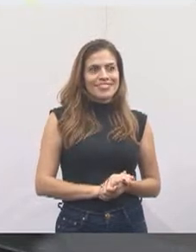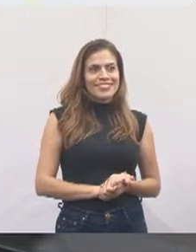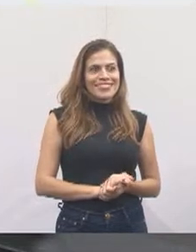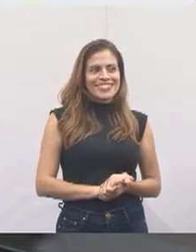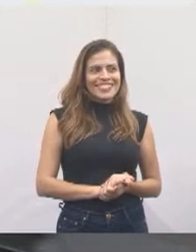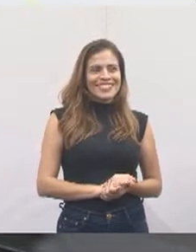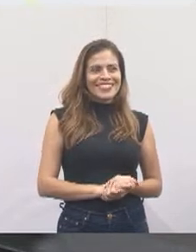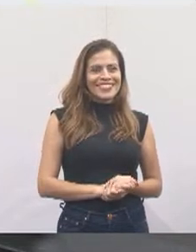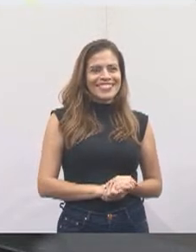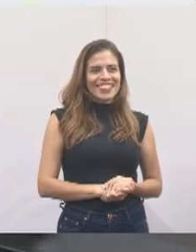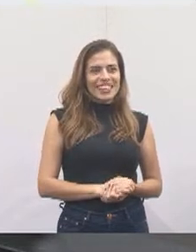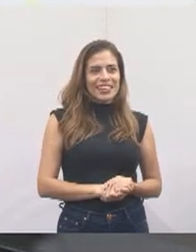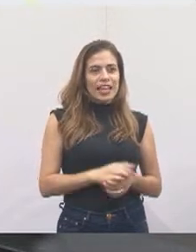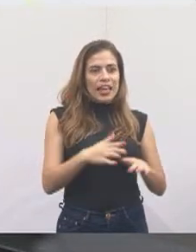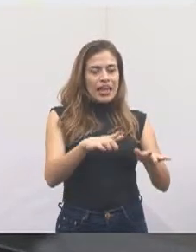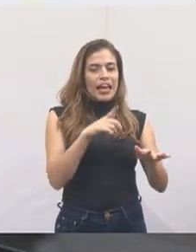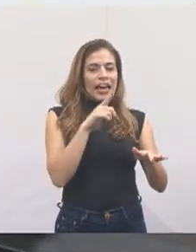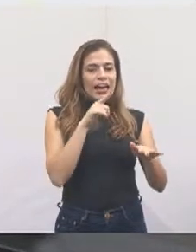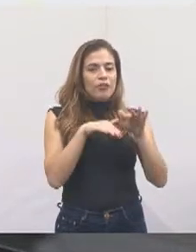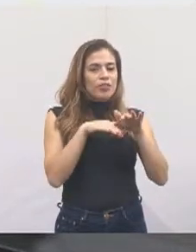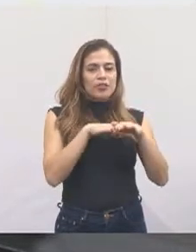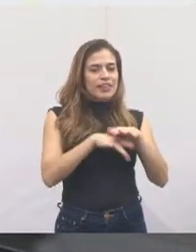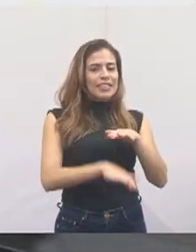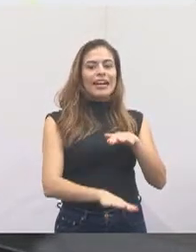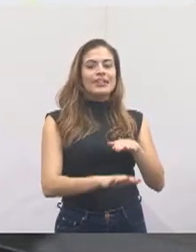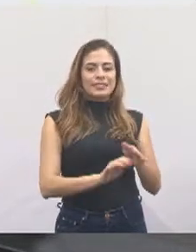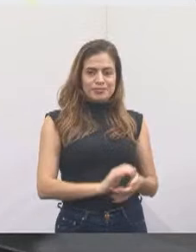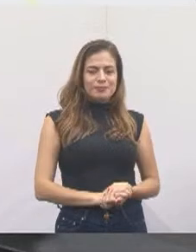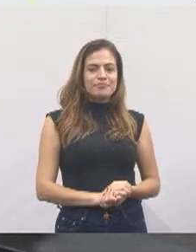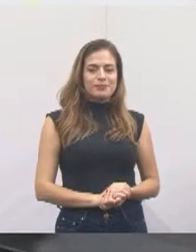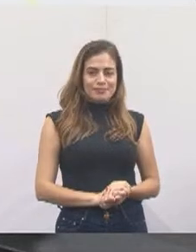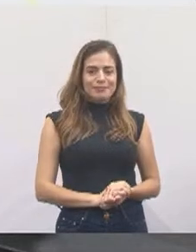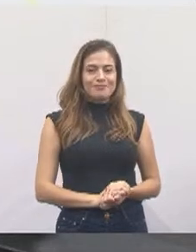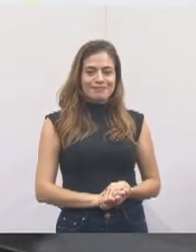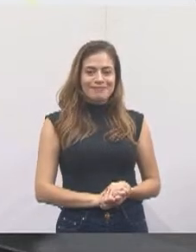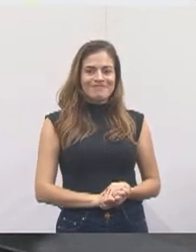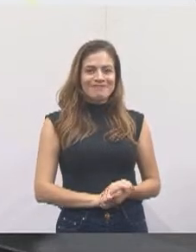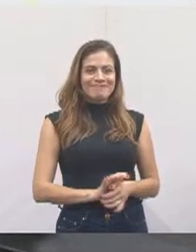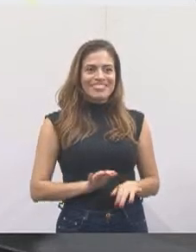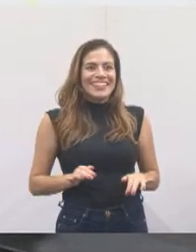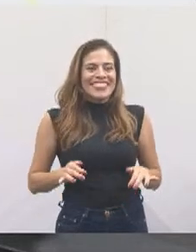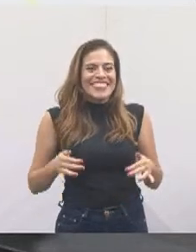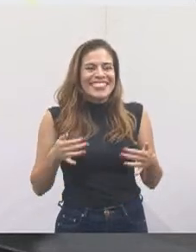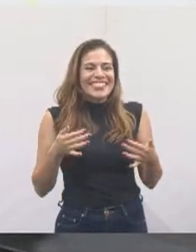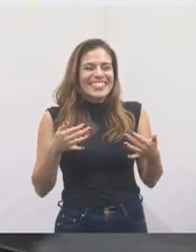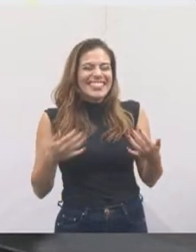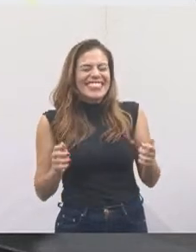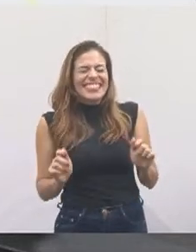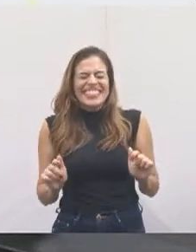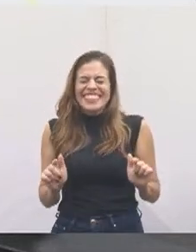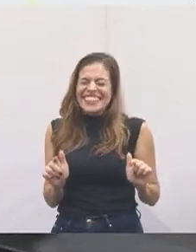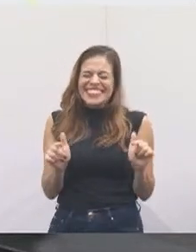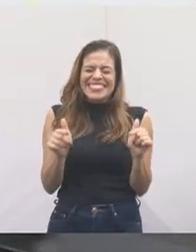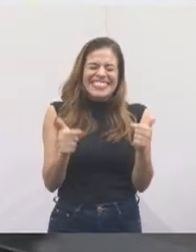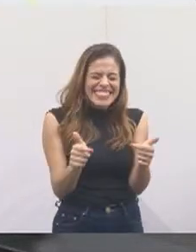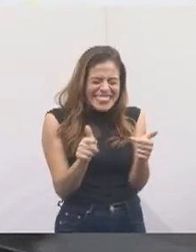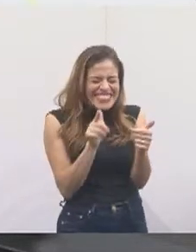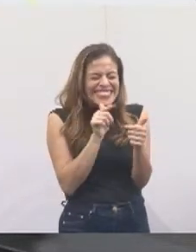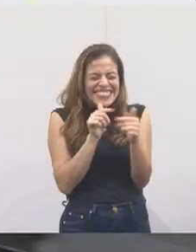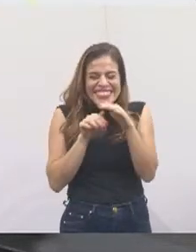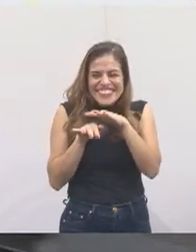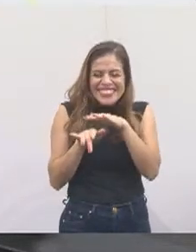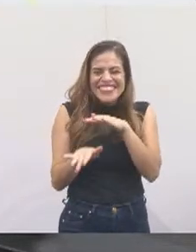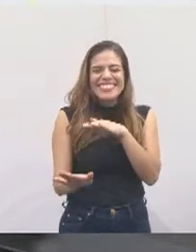de aud para fins de contenção de avançamento de intenso que ocorria em local